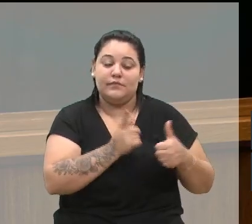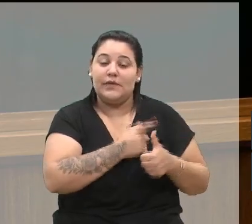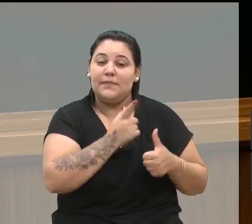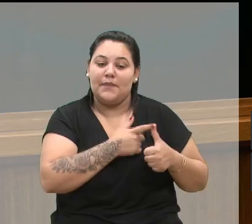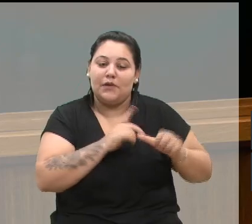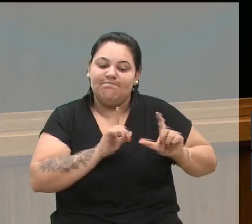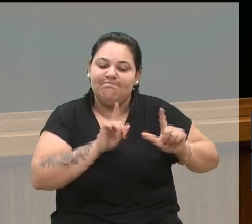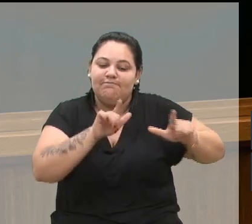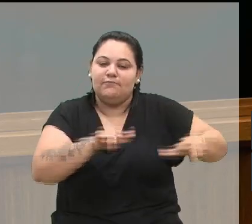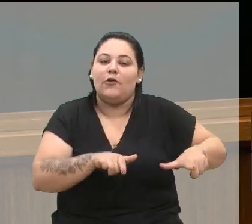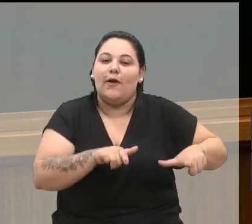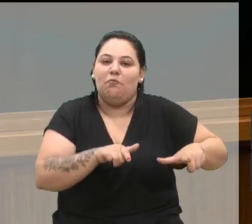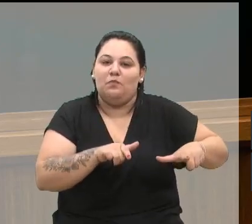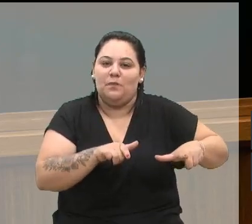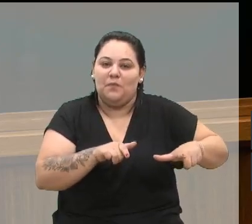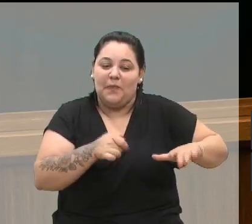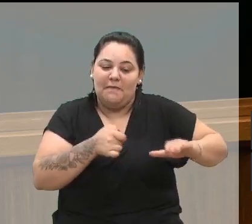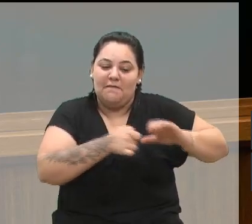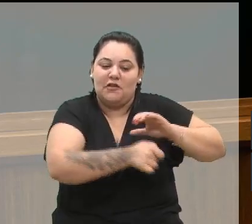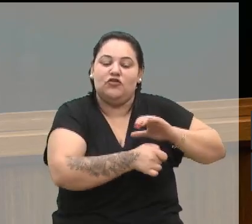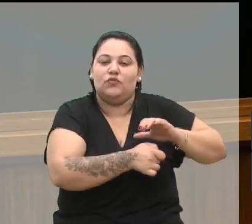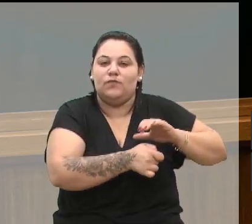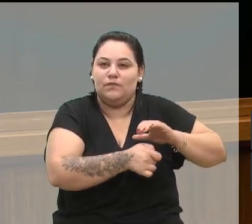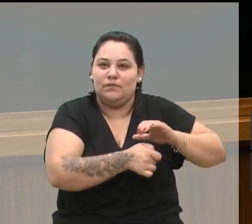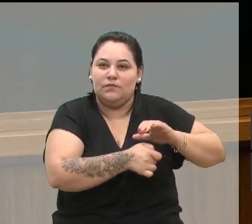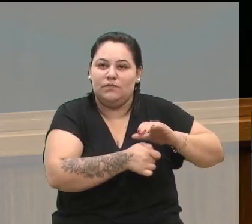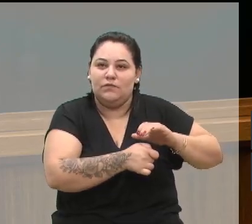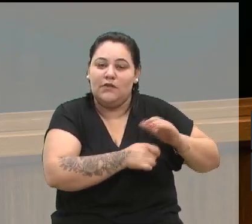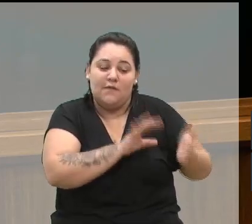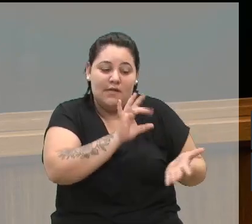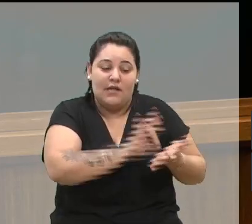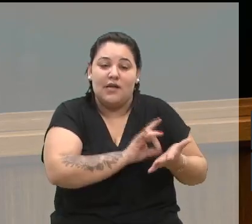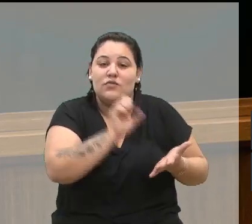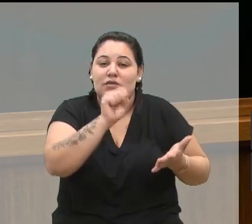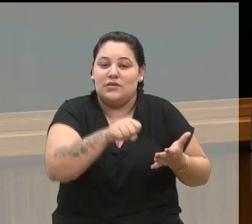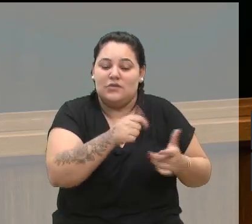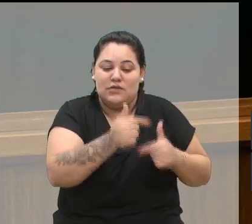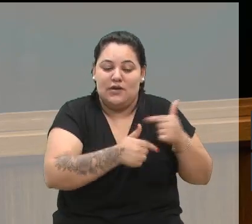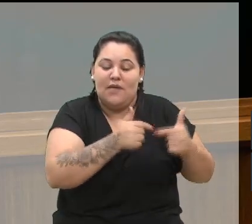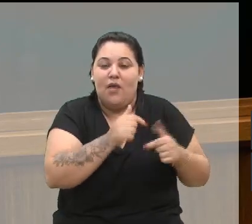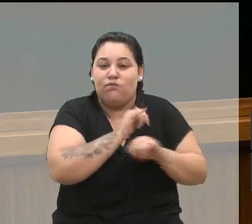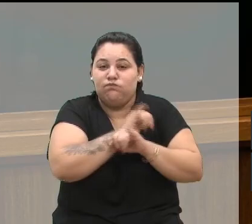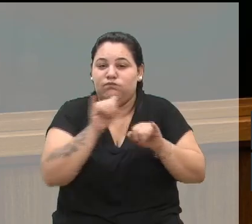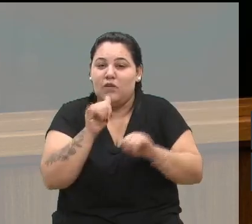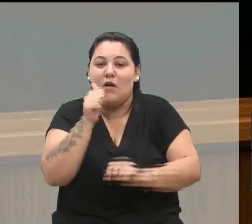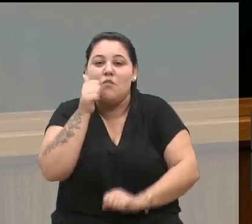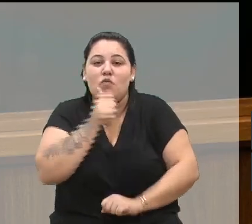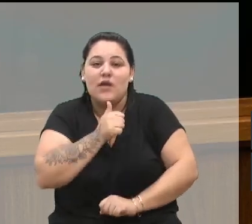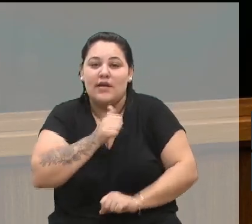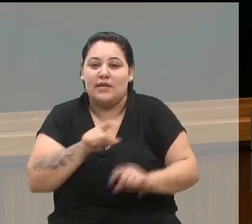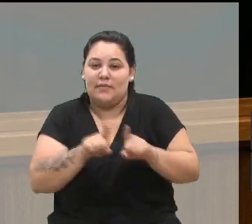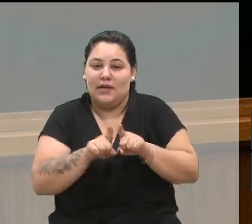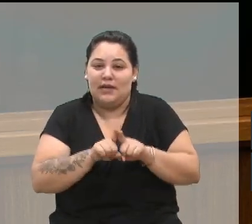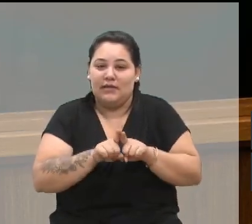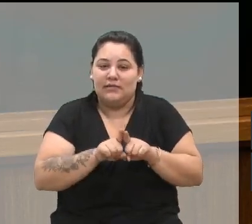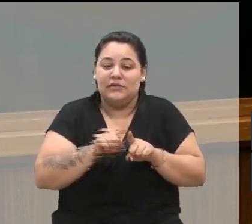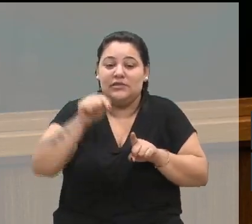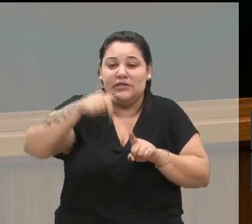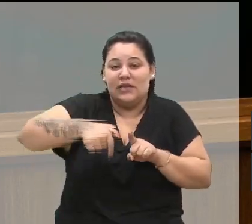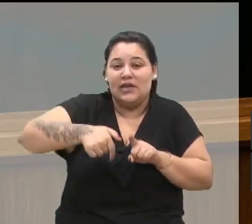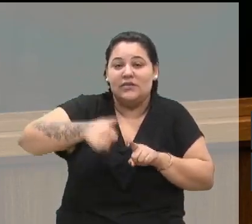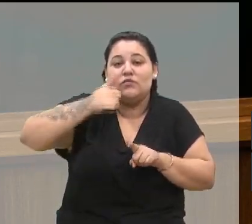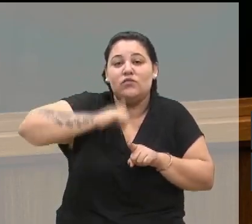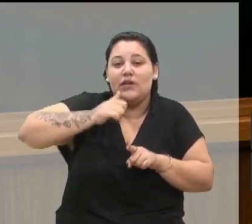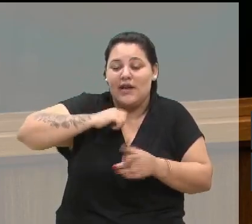foi implantado o SIM, que é o Serviço de Informação a Mulheres. E essas mulheres lá da luta do